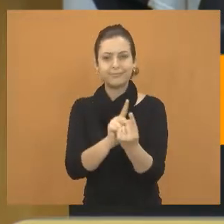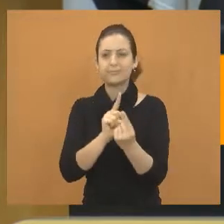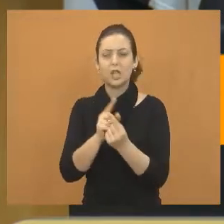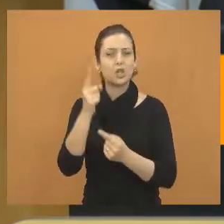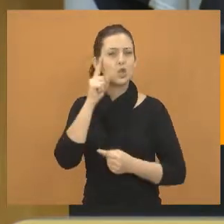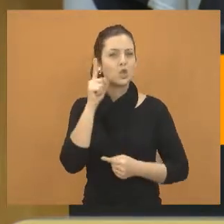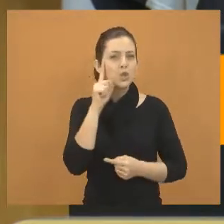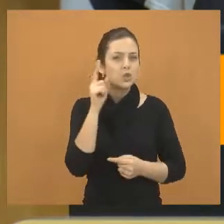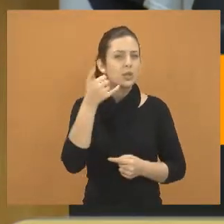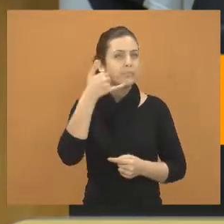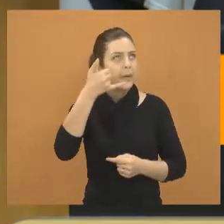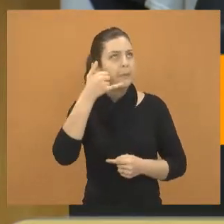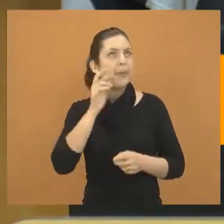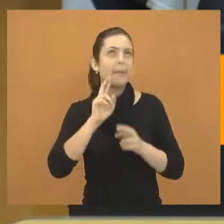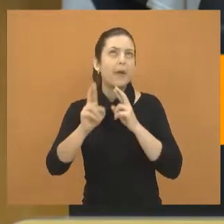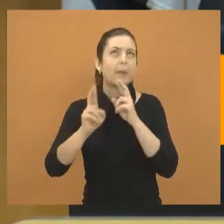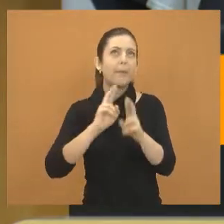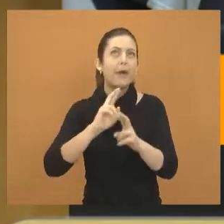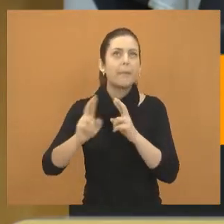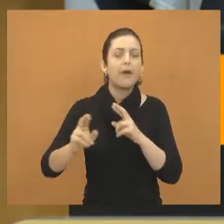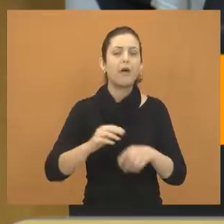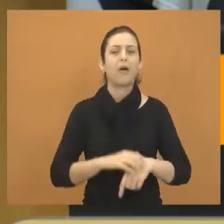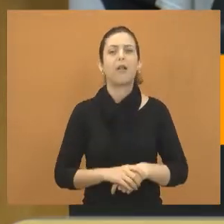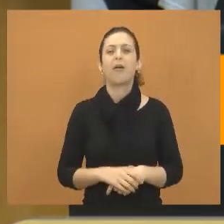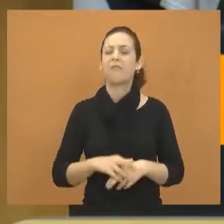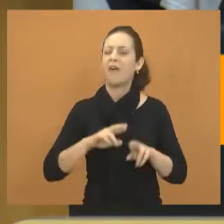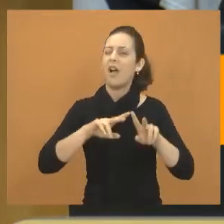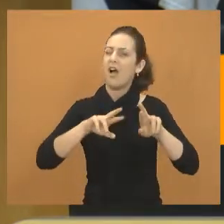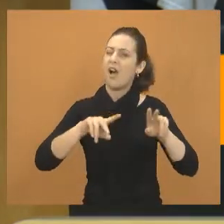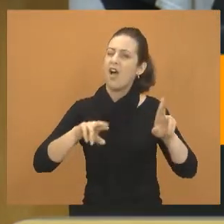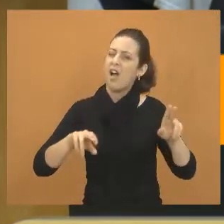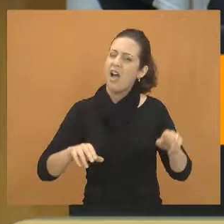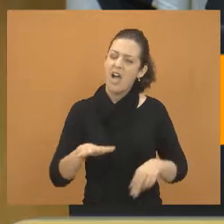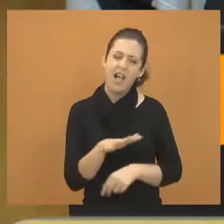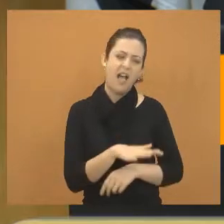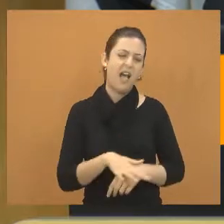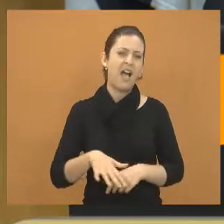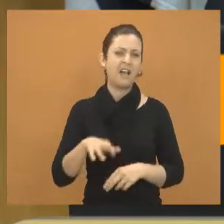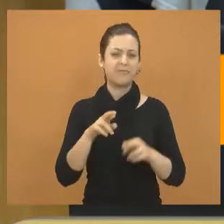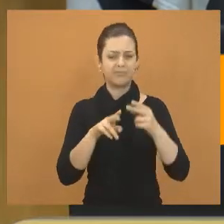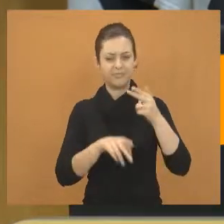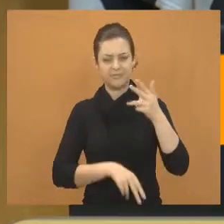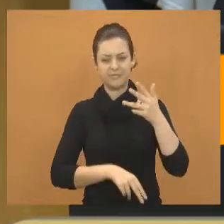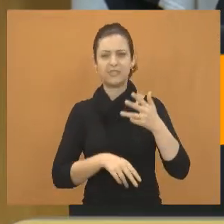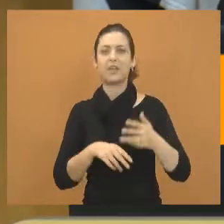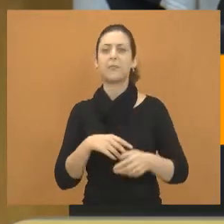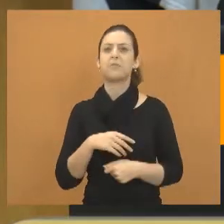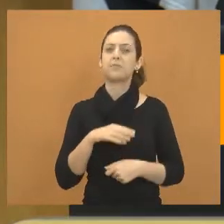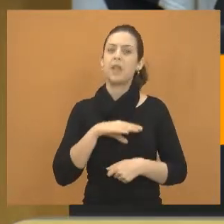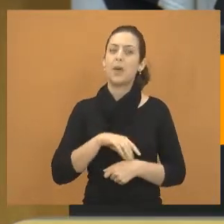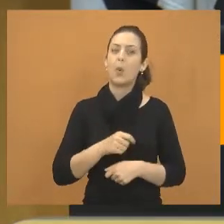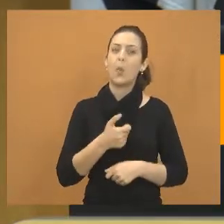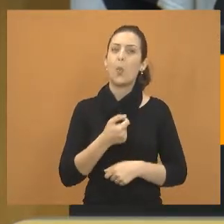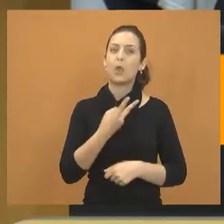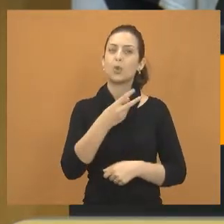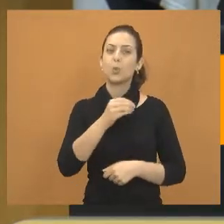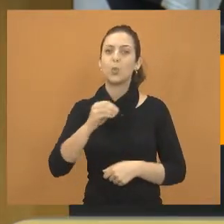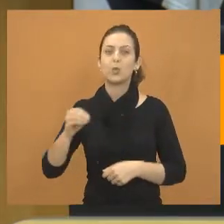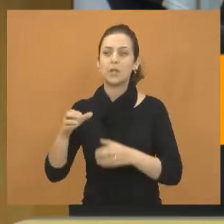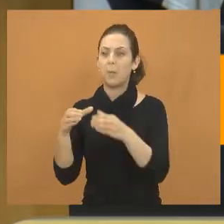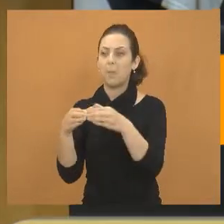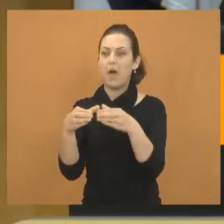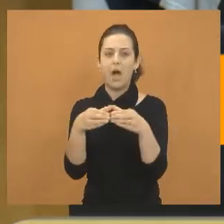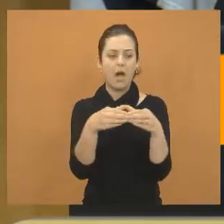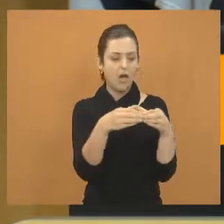os dias pessoas com reivindicações em inúmeros setores. A cidade hoje conta com quase 200 bairros.